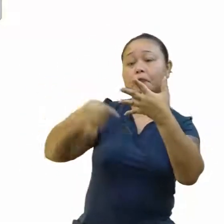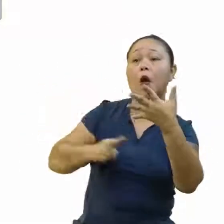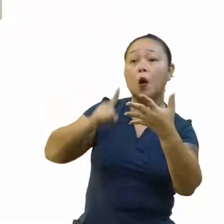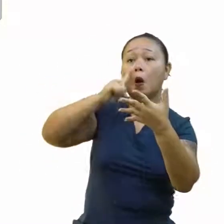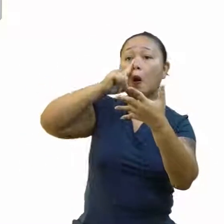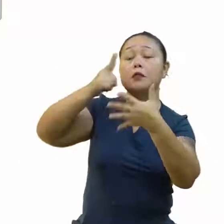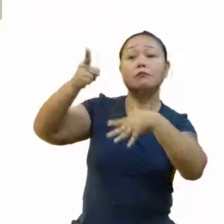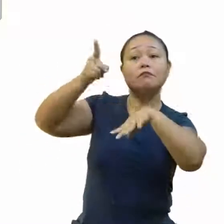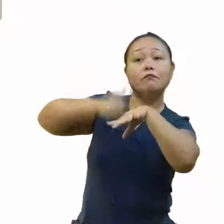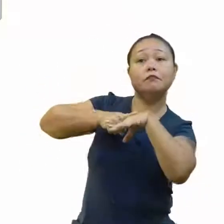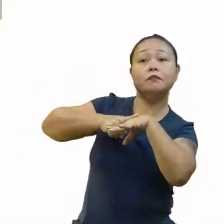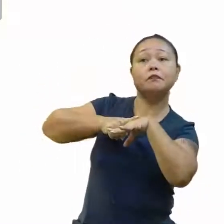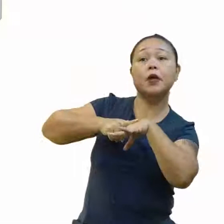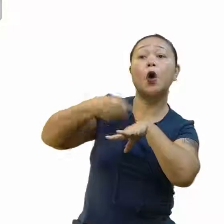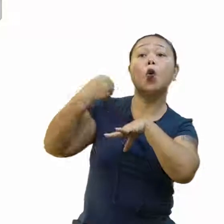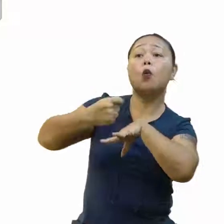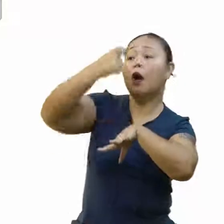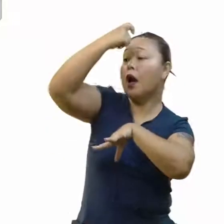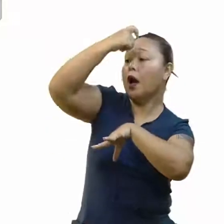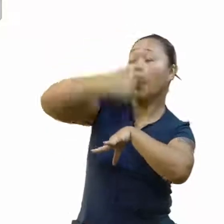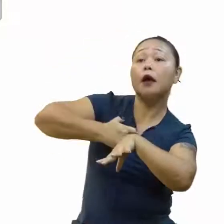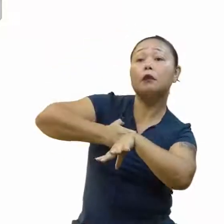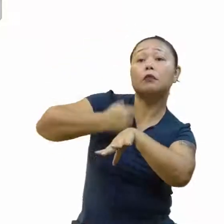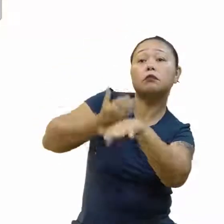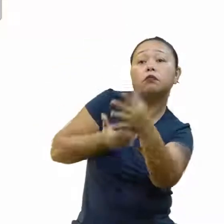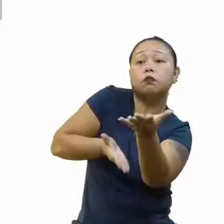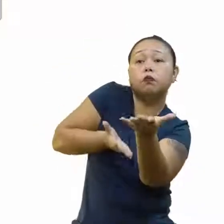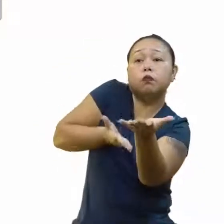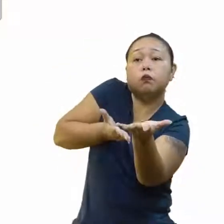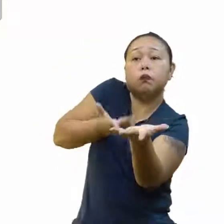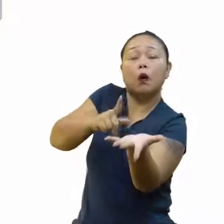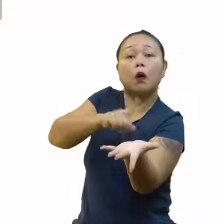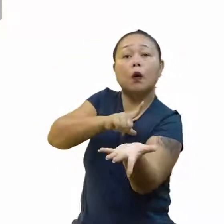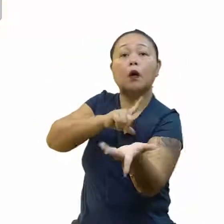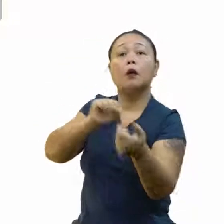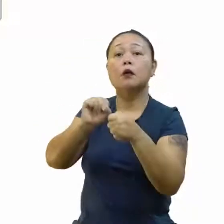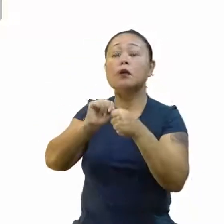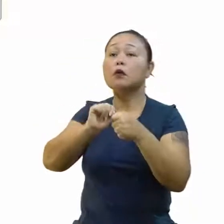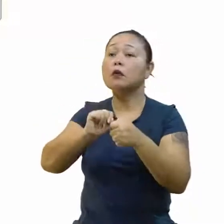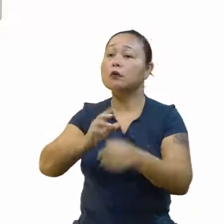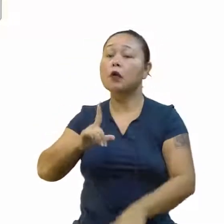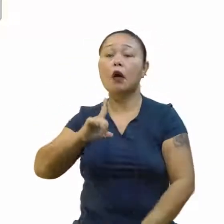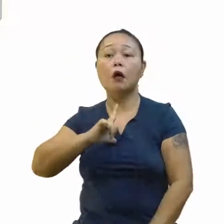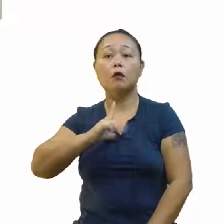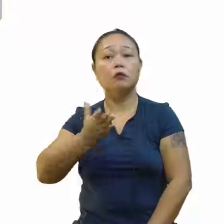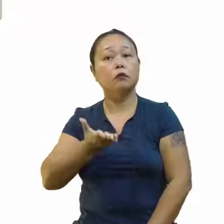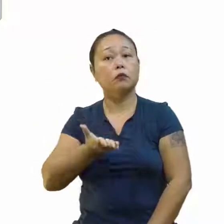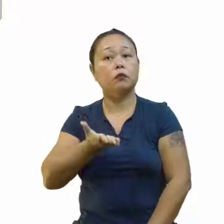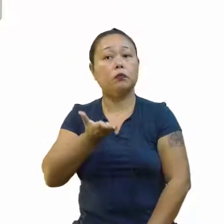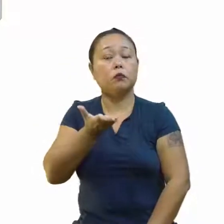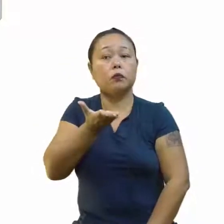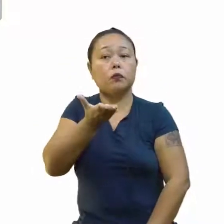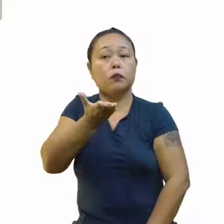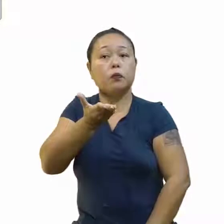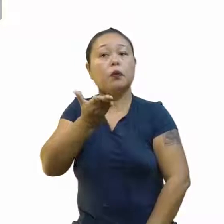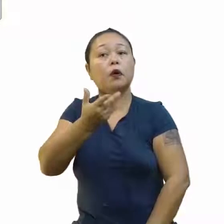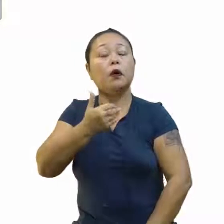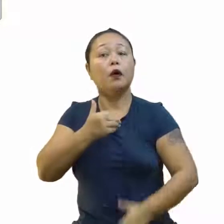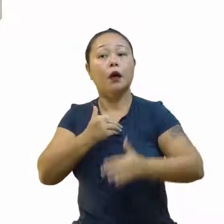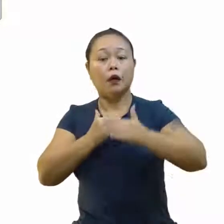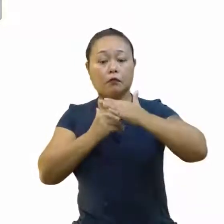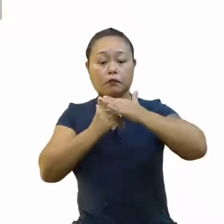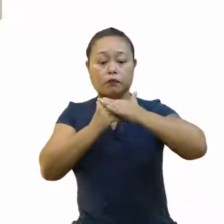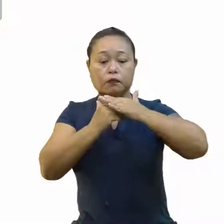E como que essa pessoa é hipertensa, né? Quando ela tem níveis elevados de pressão arterial. Então a pressão